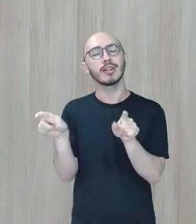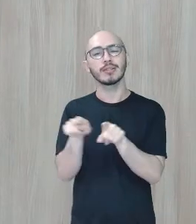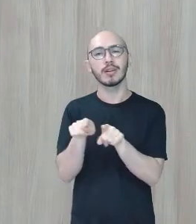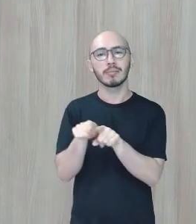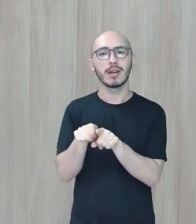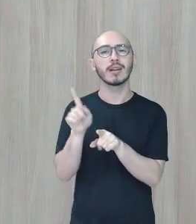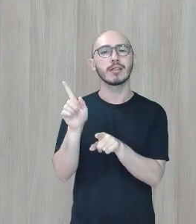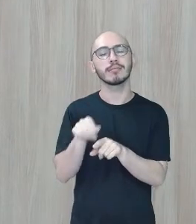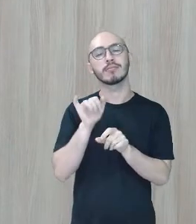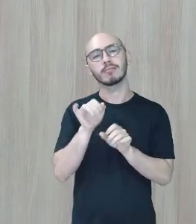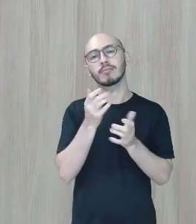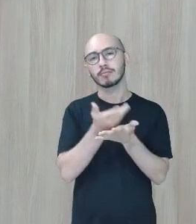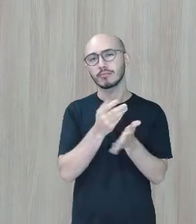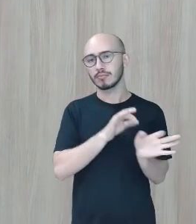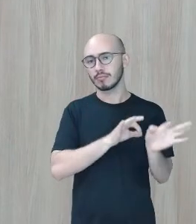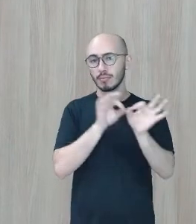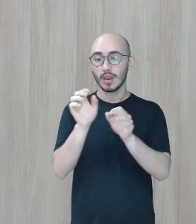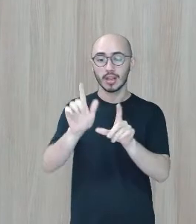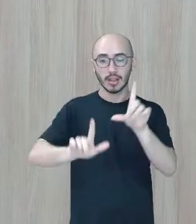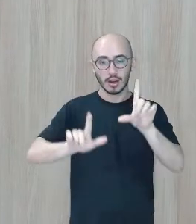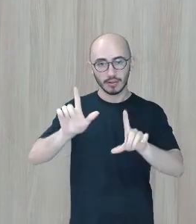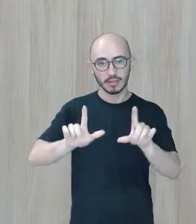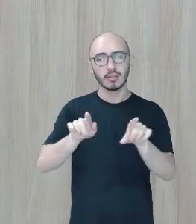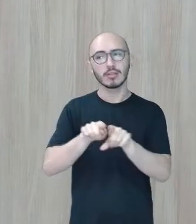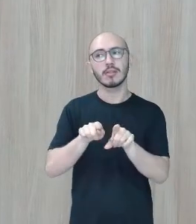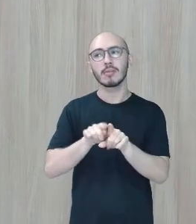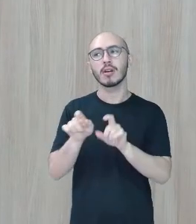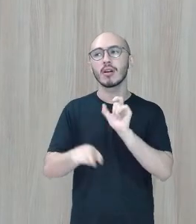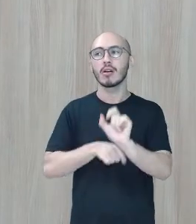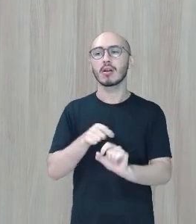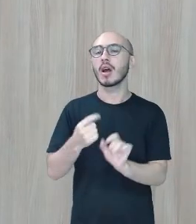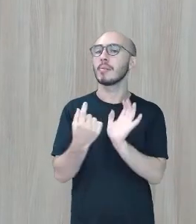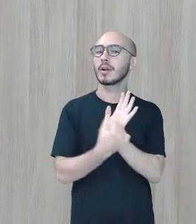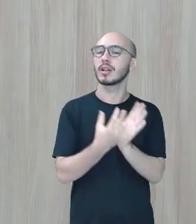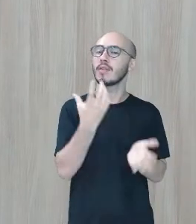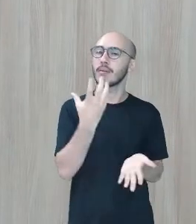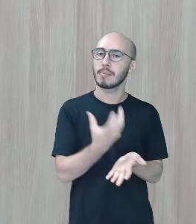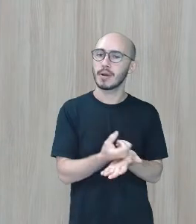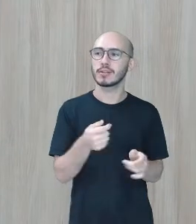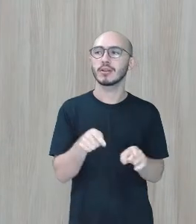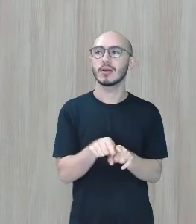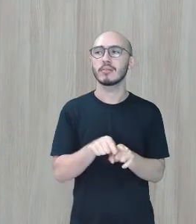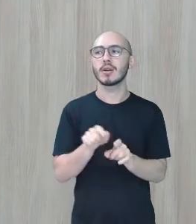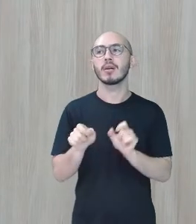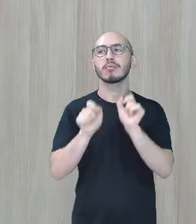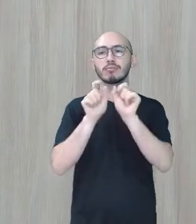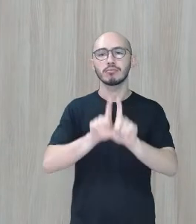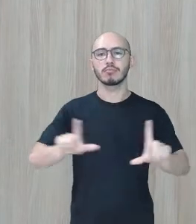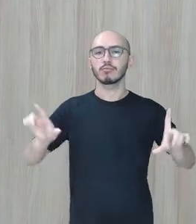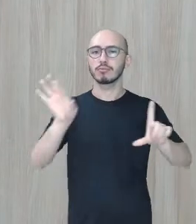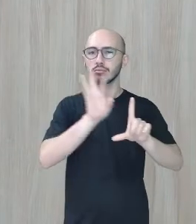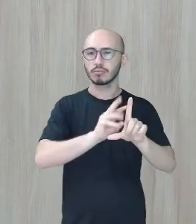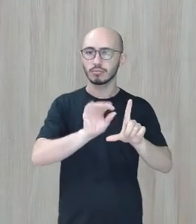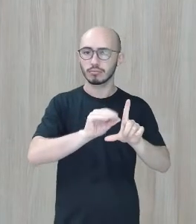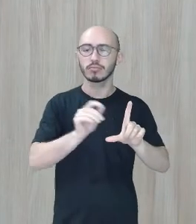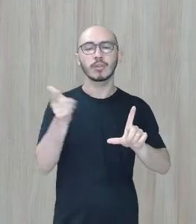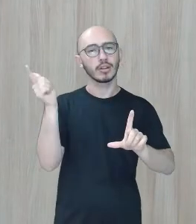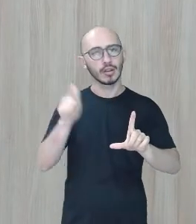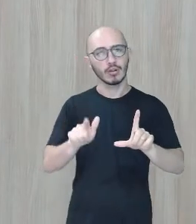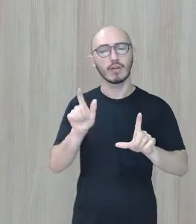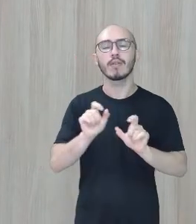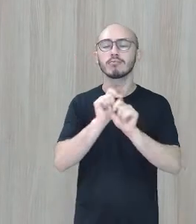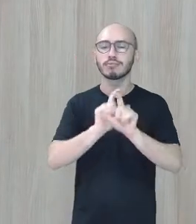está assistindo essa aula pela televisão, tá? Baixa aí o aplicativo, vou pedir até para a Billy colocar de novo aí, tá? Os QR